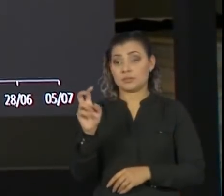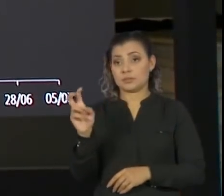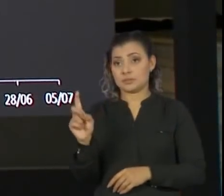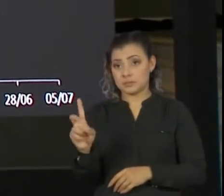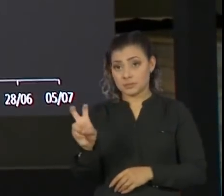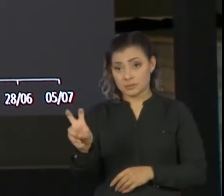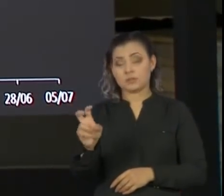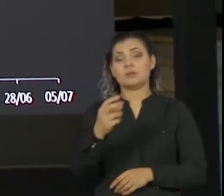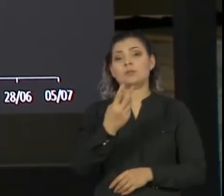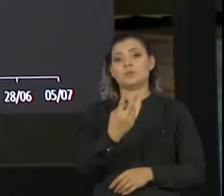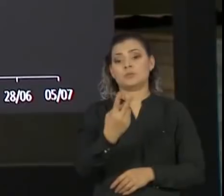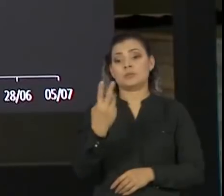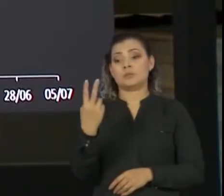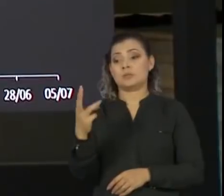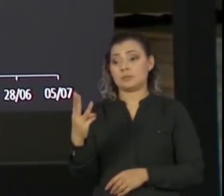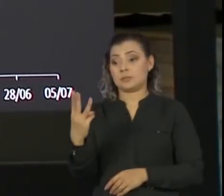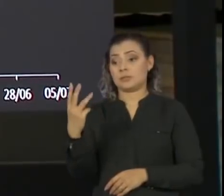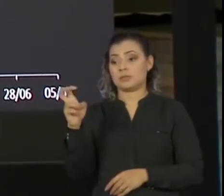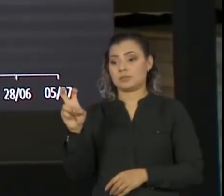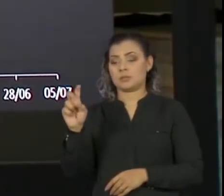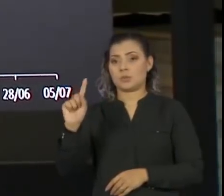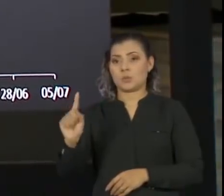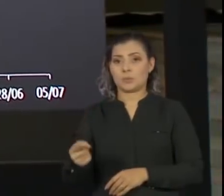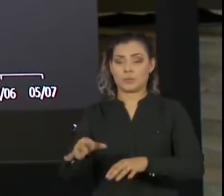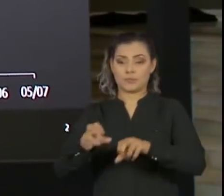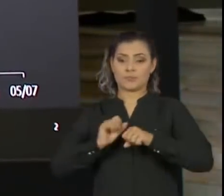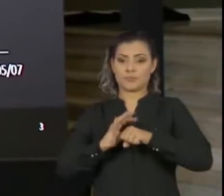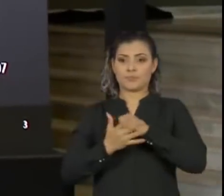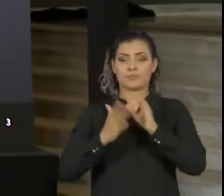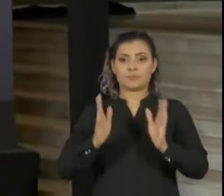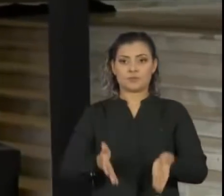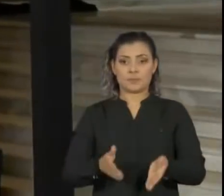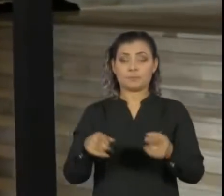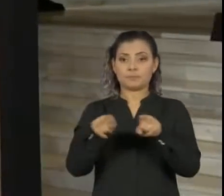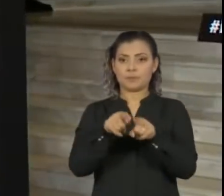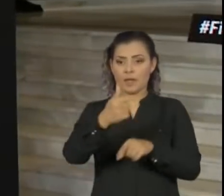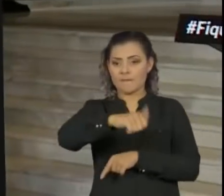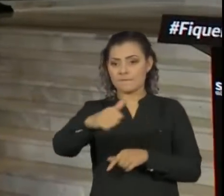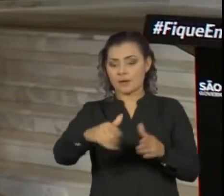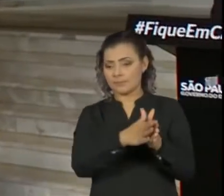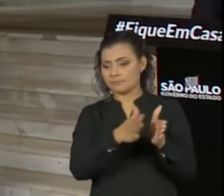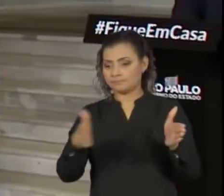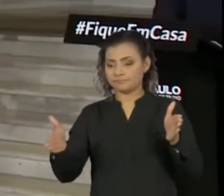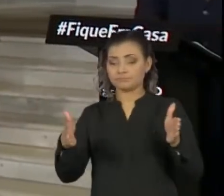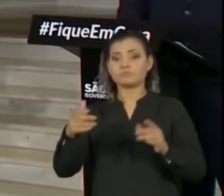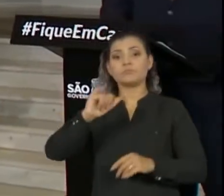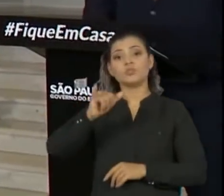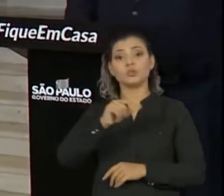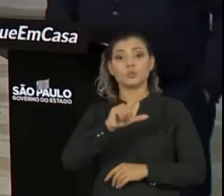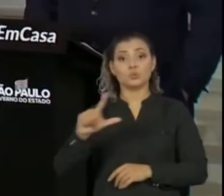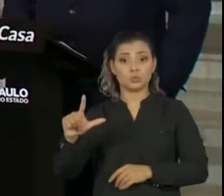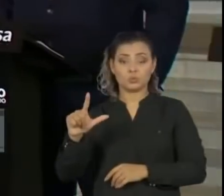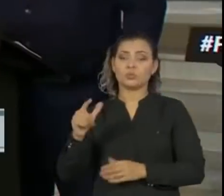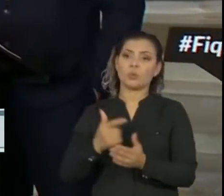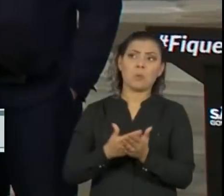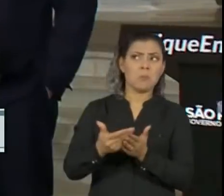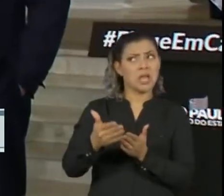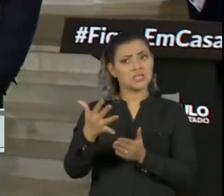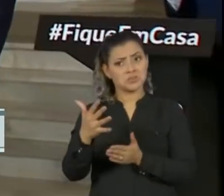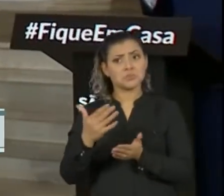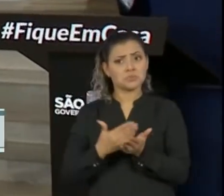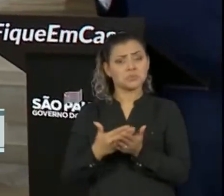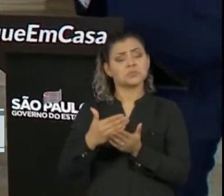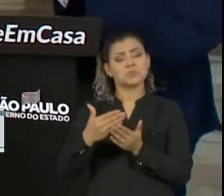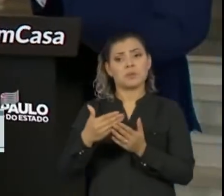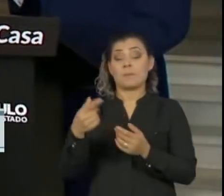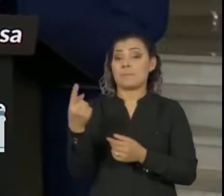270 mil também até o fim de junho de casos. A análise para julho sai no começo de julho, talvez na